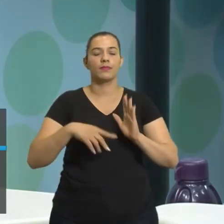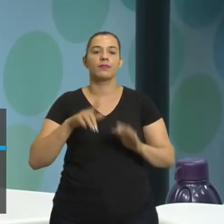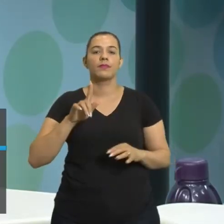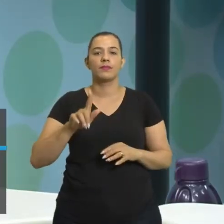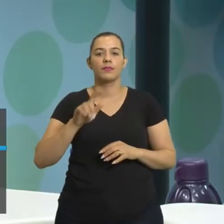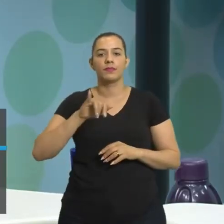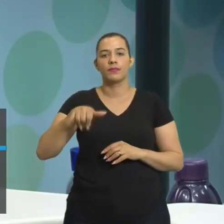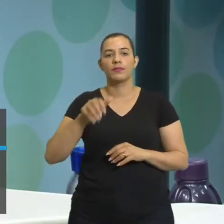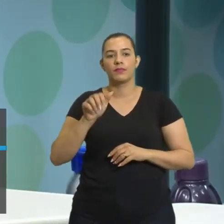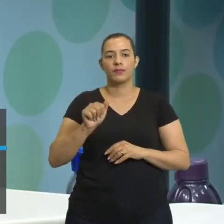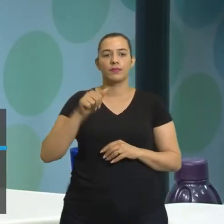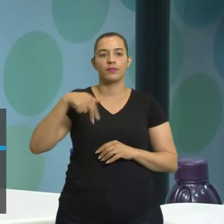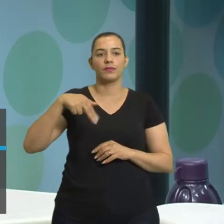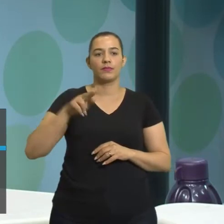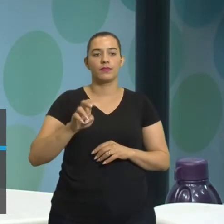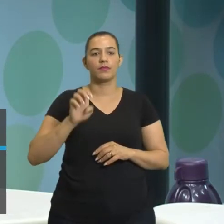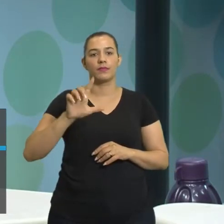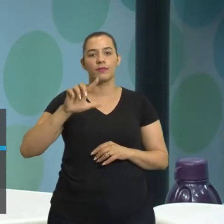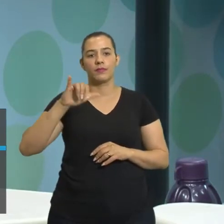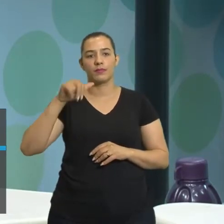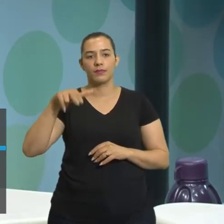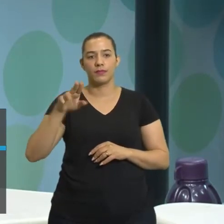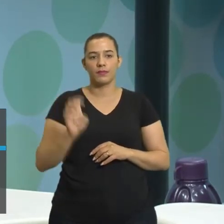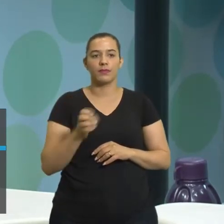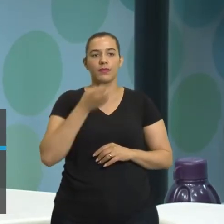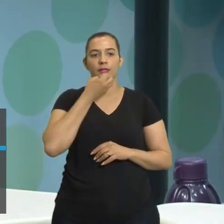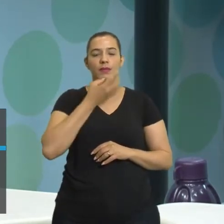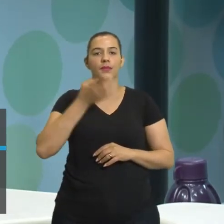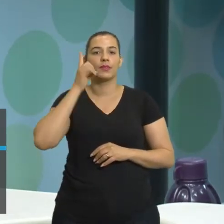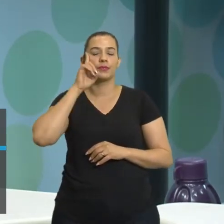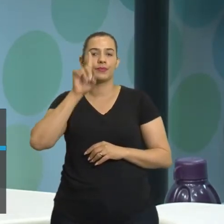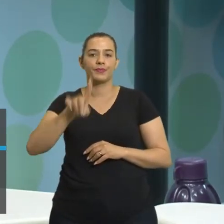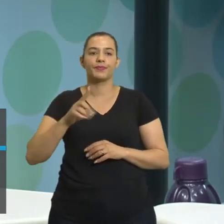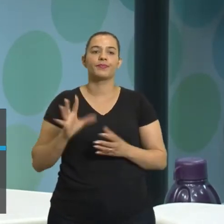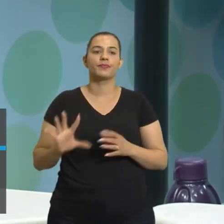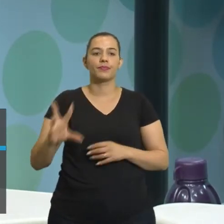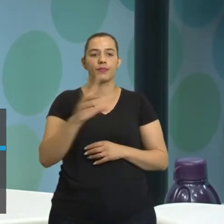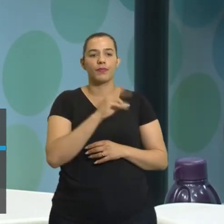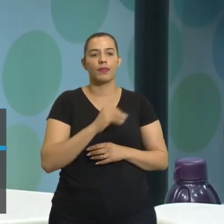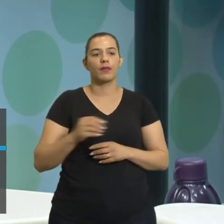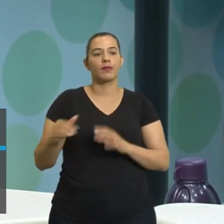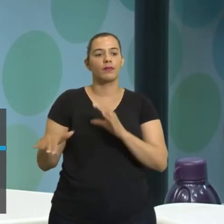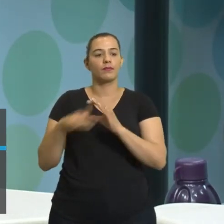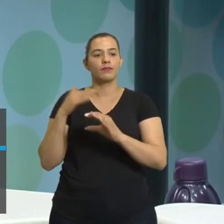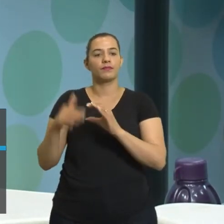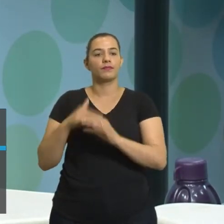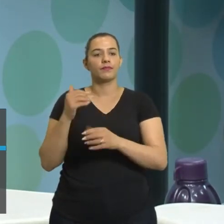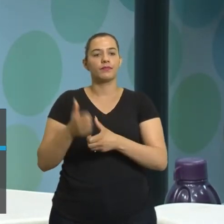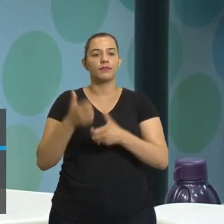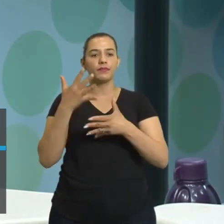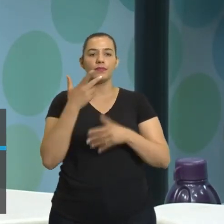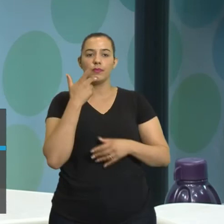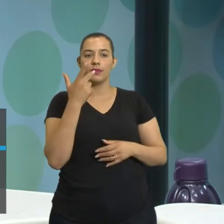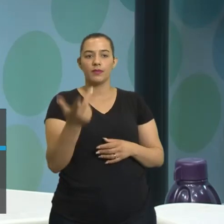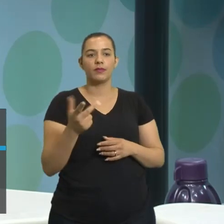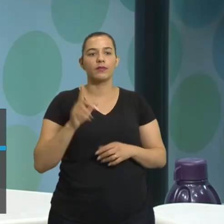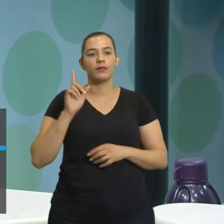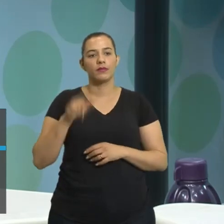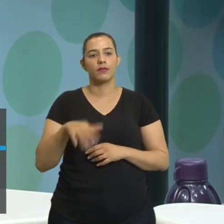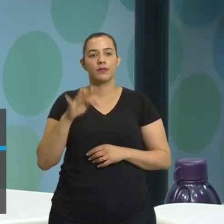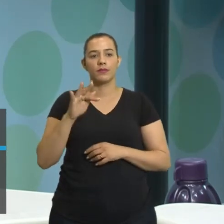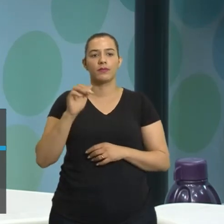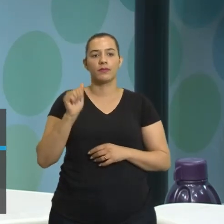Jaqueline nos cumprimentando. Bom dia, professora. Obrigada pelas contribuições. Ela disse que é uma